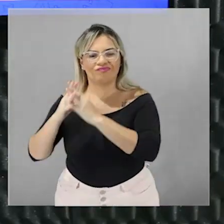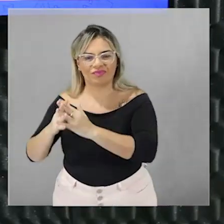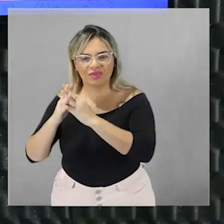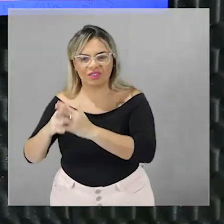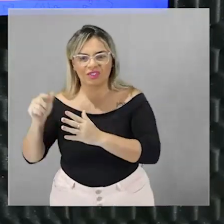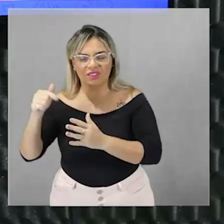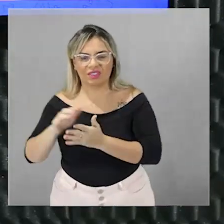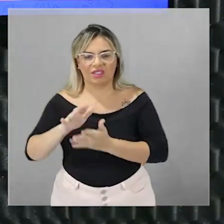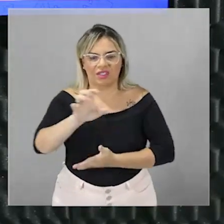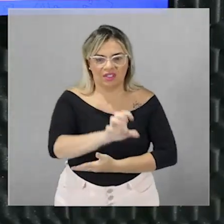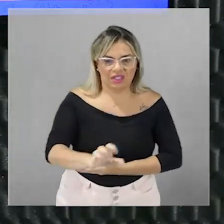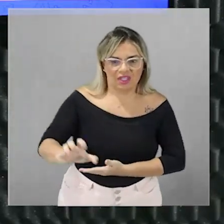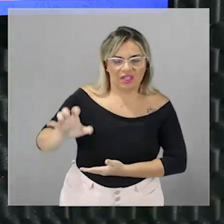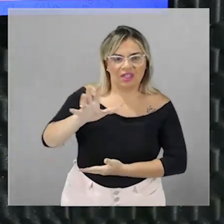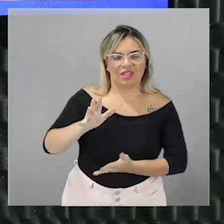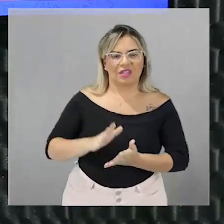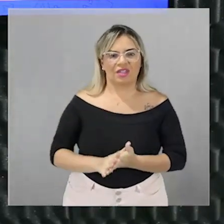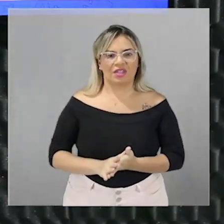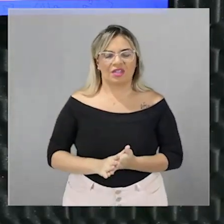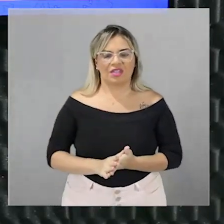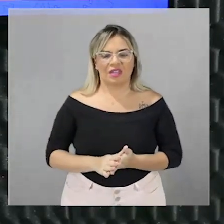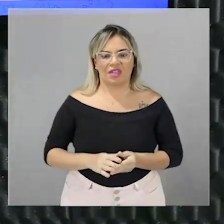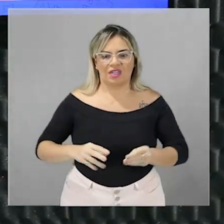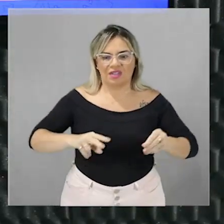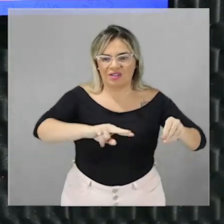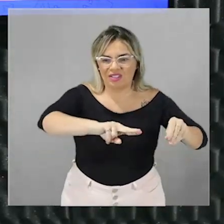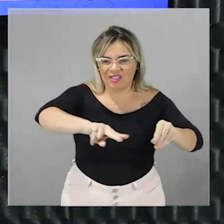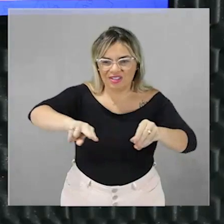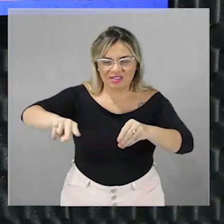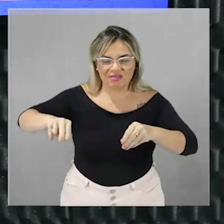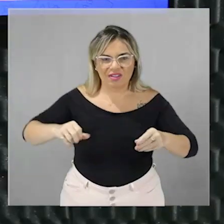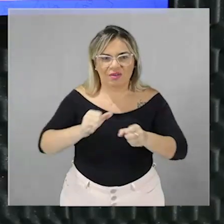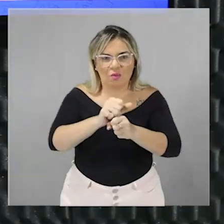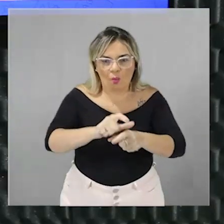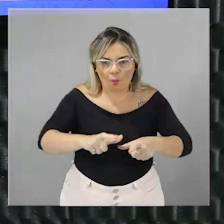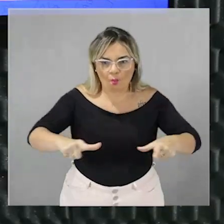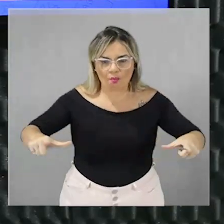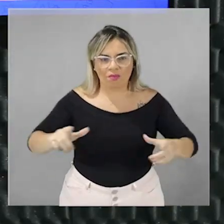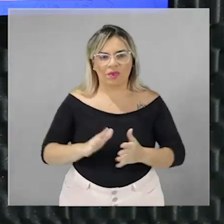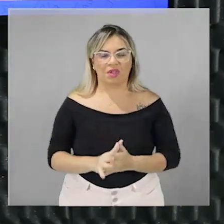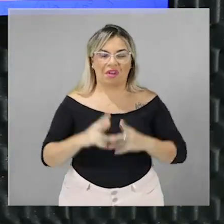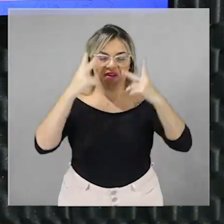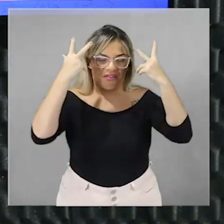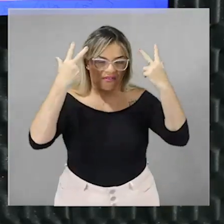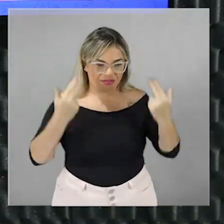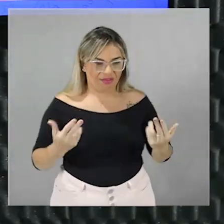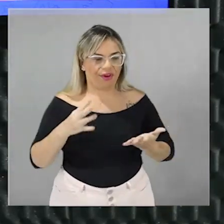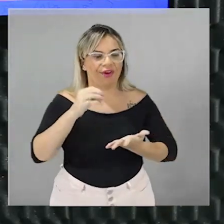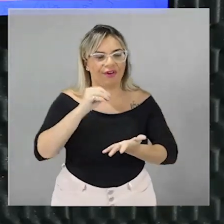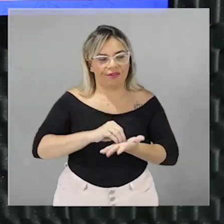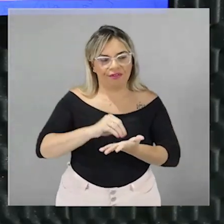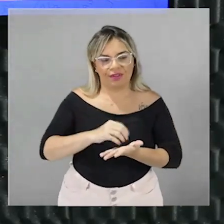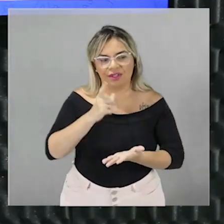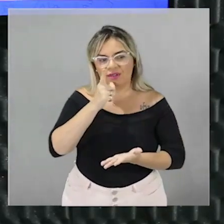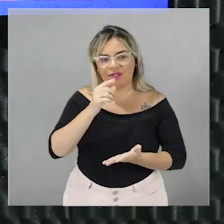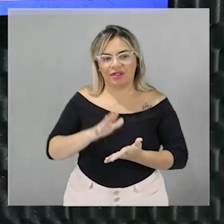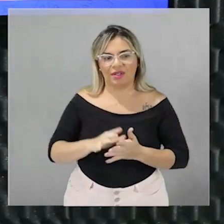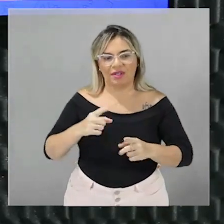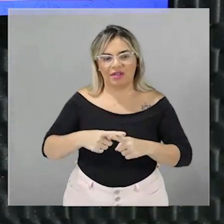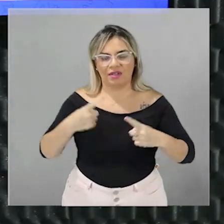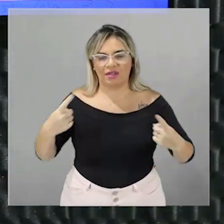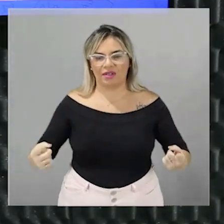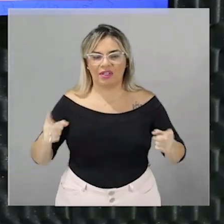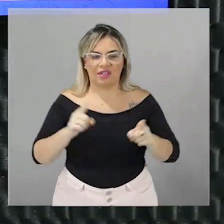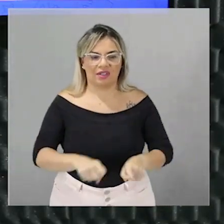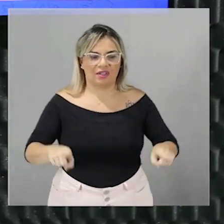onde a falta de água já é uma condição, de certa forma, um tanto que natural, né? Então ele continua dizendo, mas também